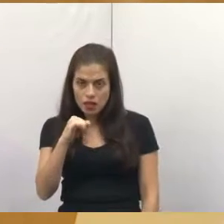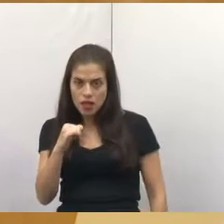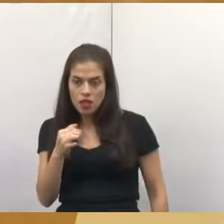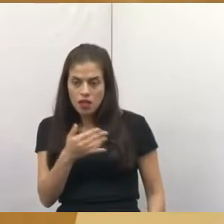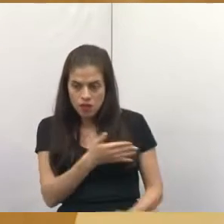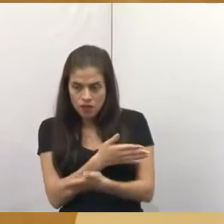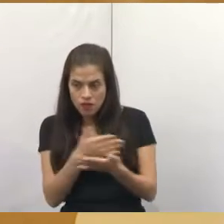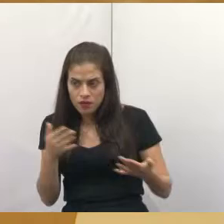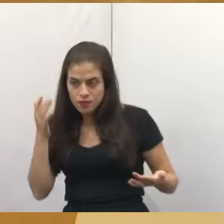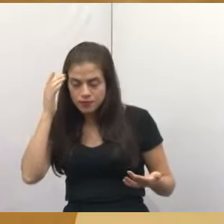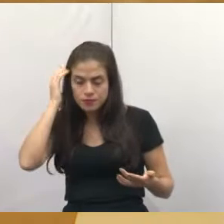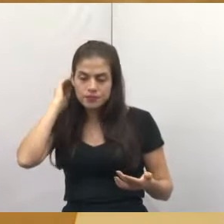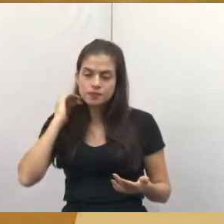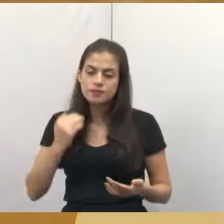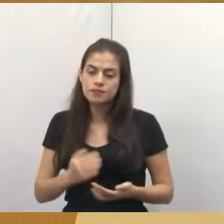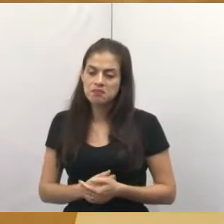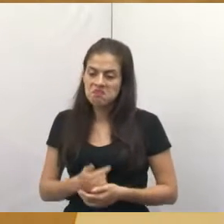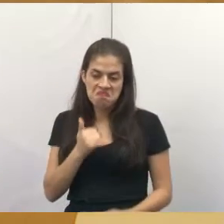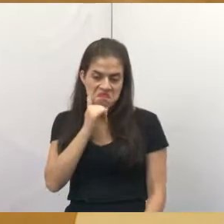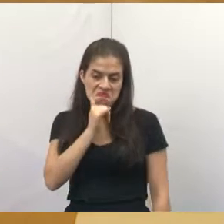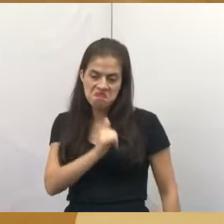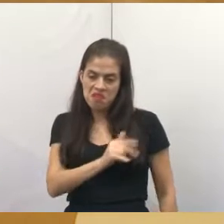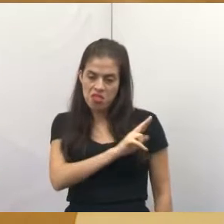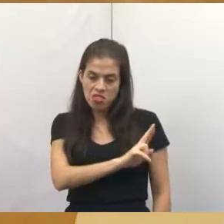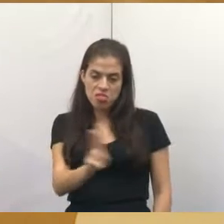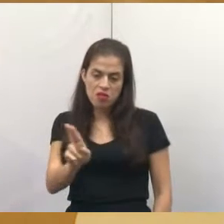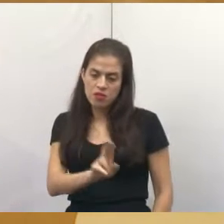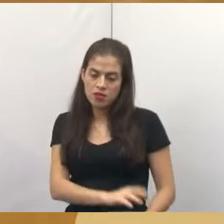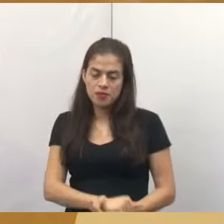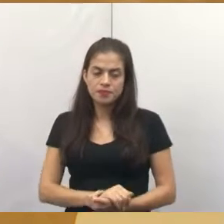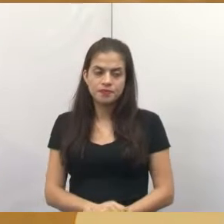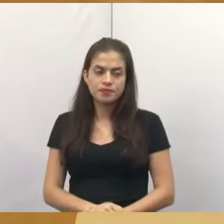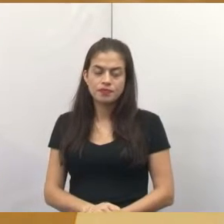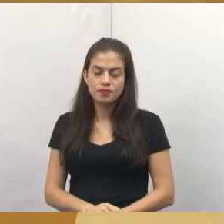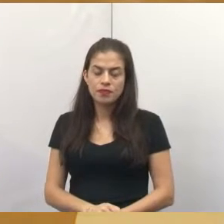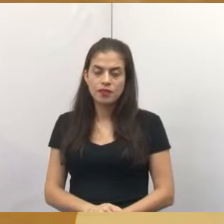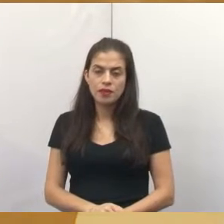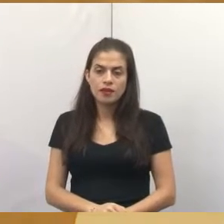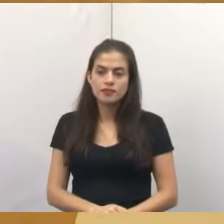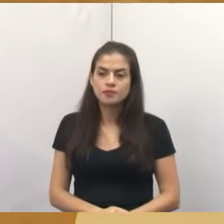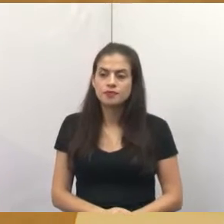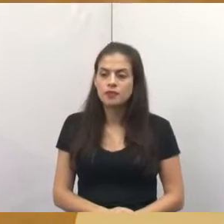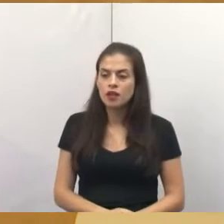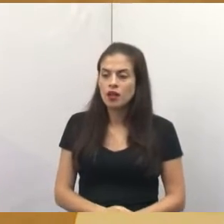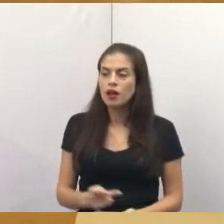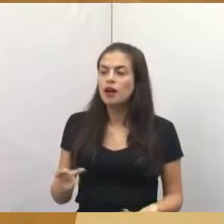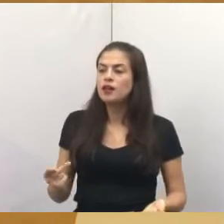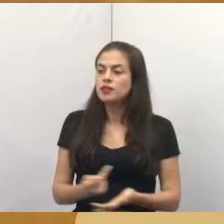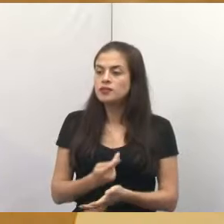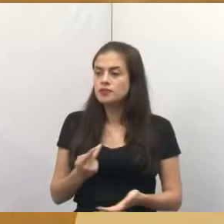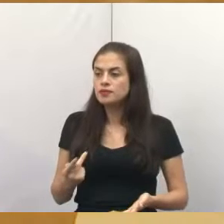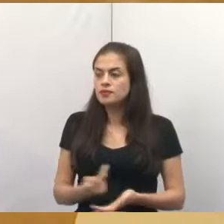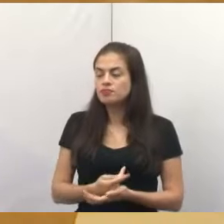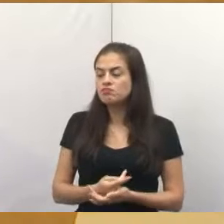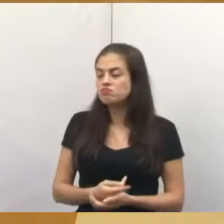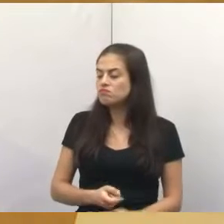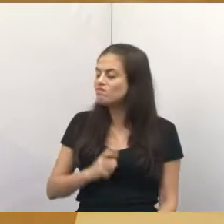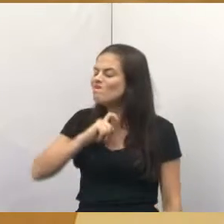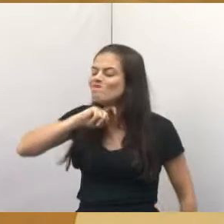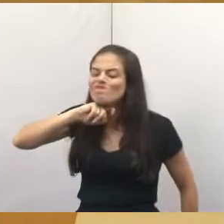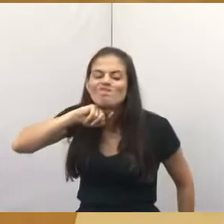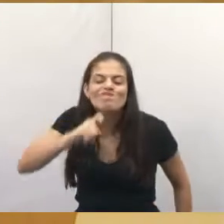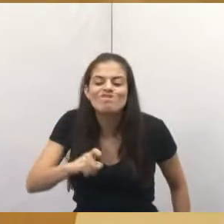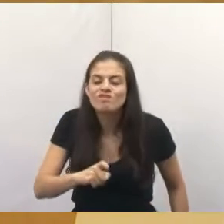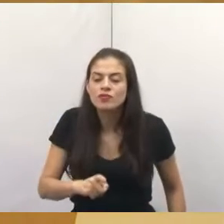falar o nome, não pode fazer isso, gente. Tá? O erro não está de ninguém, está